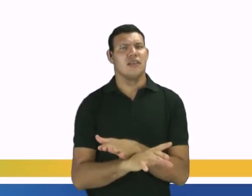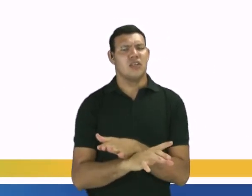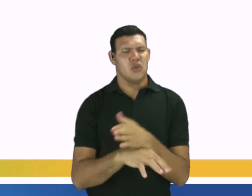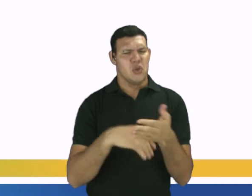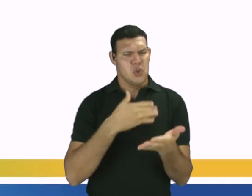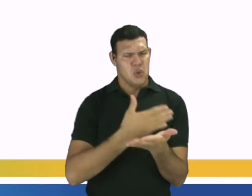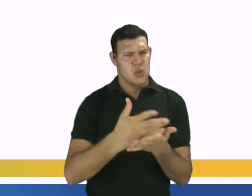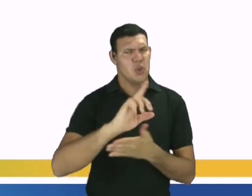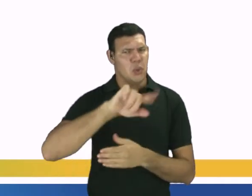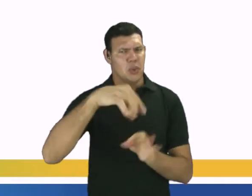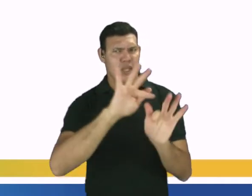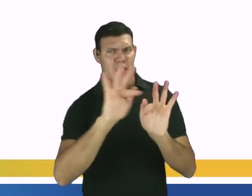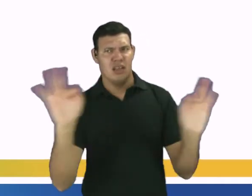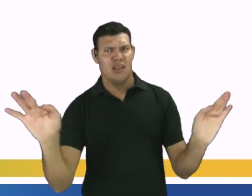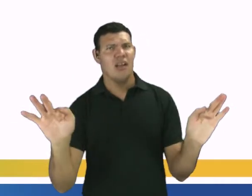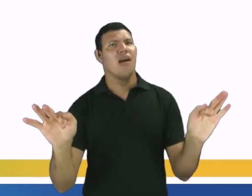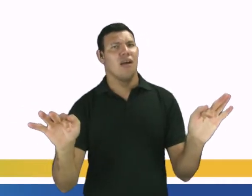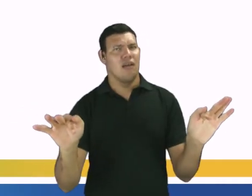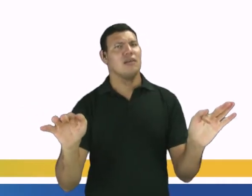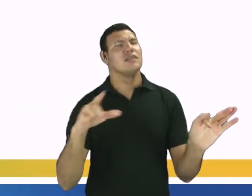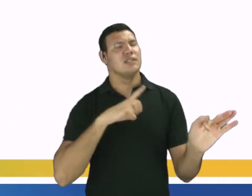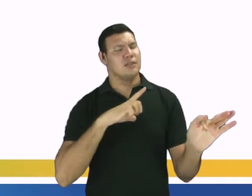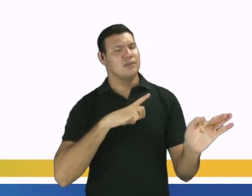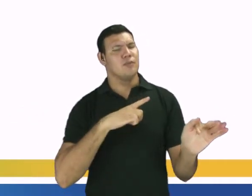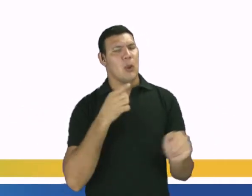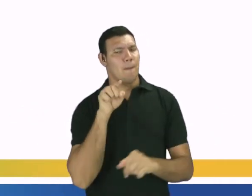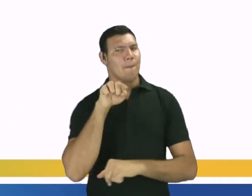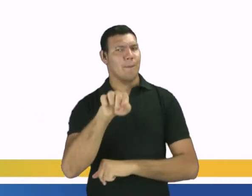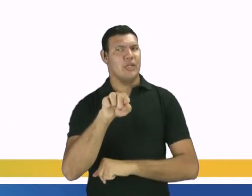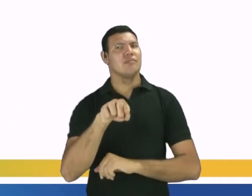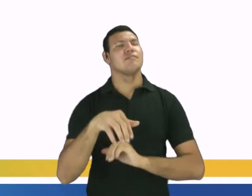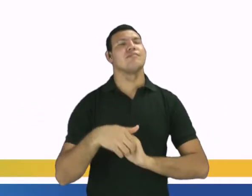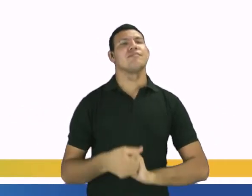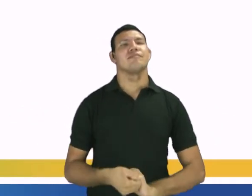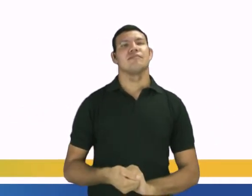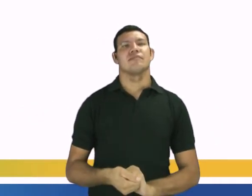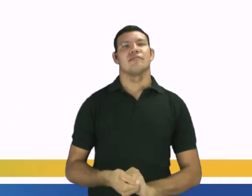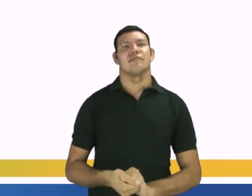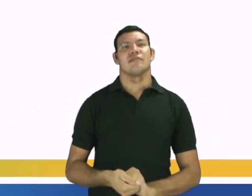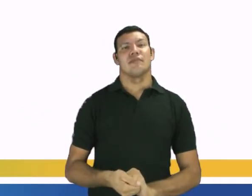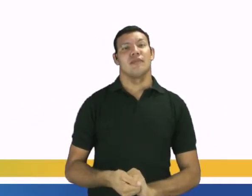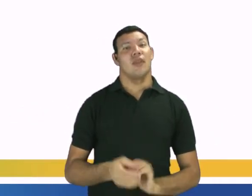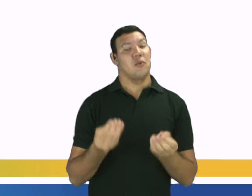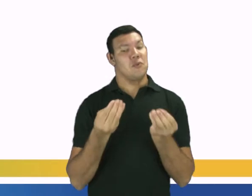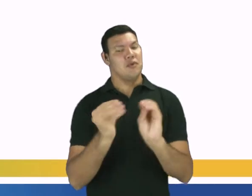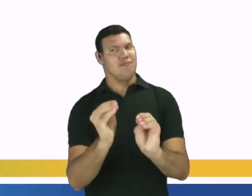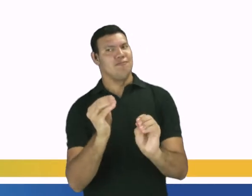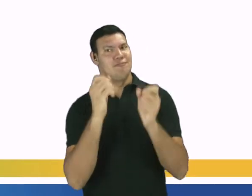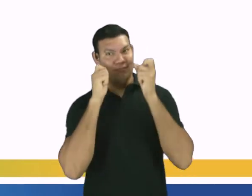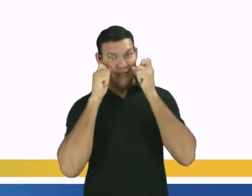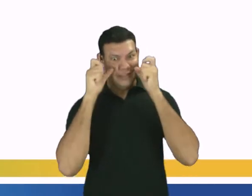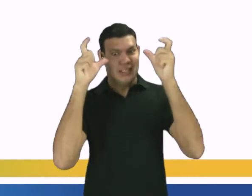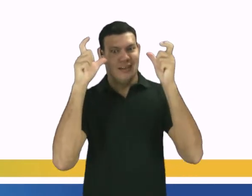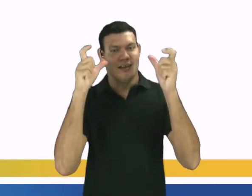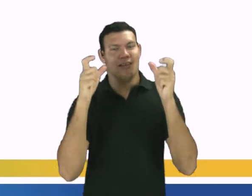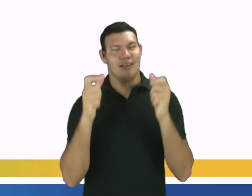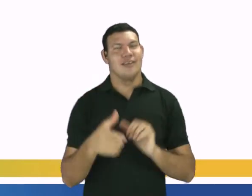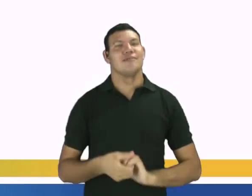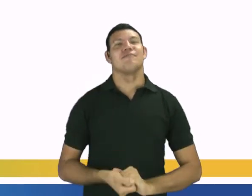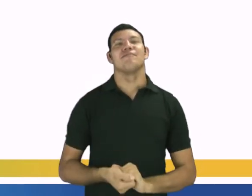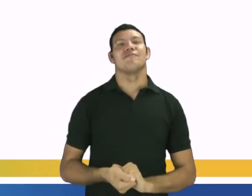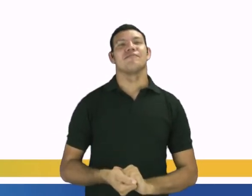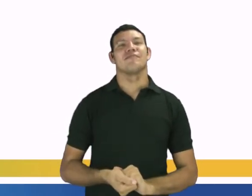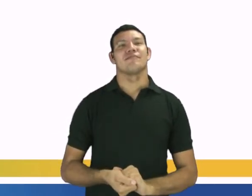com o A maiúsculo, tem que ter o ponto, certo? Essa daí eu coloquei só para ver se vocês prestaram atenção. A segunda,